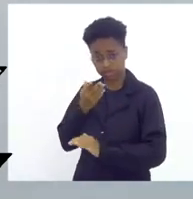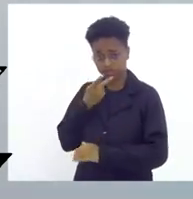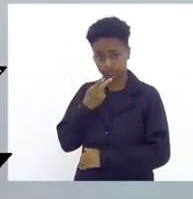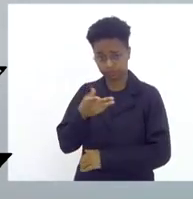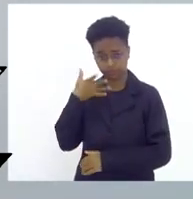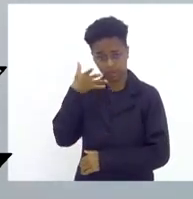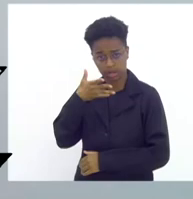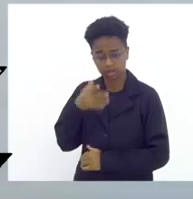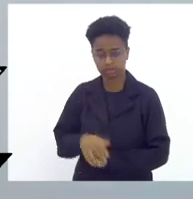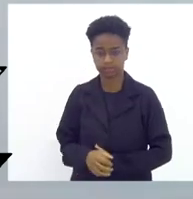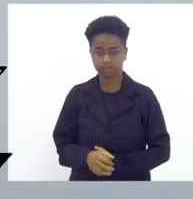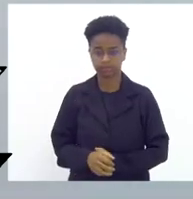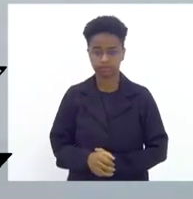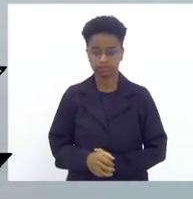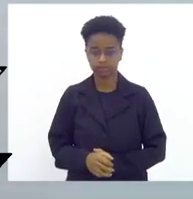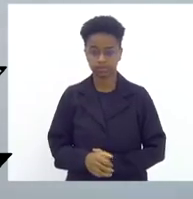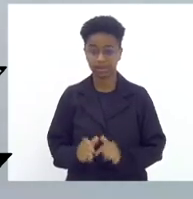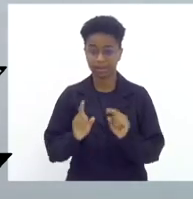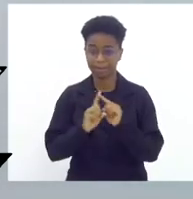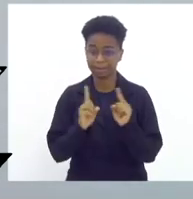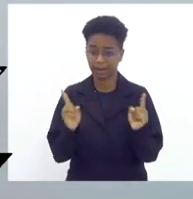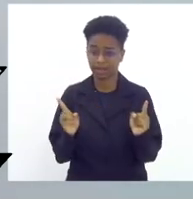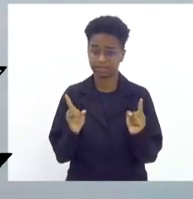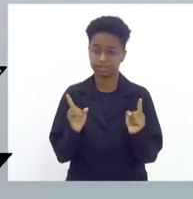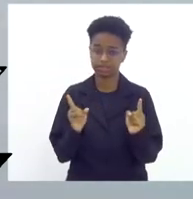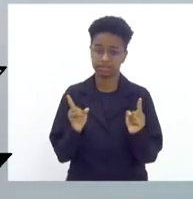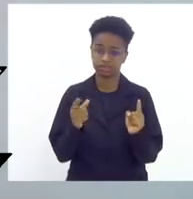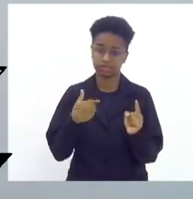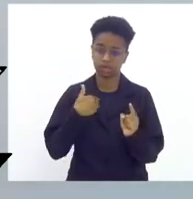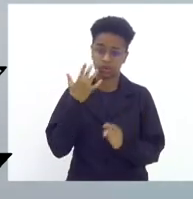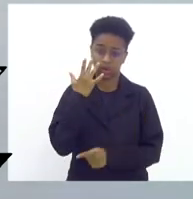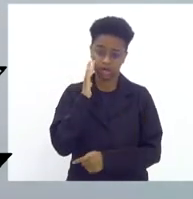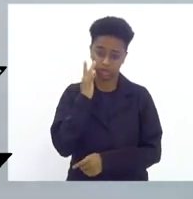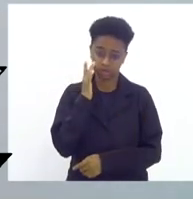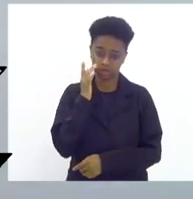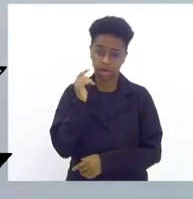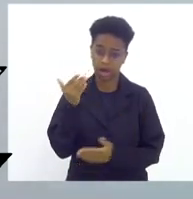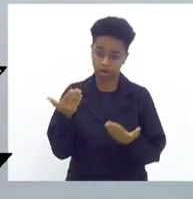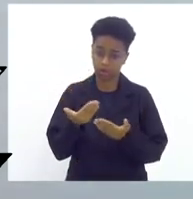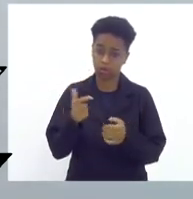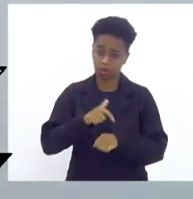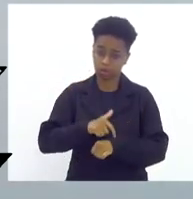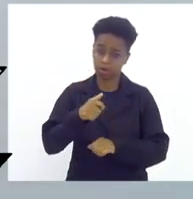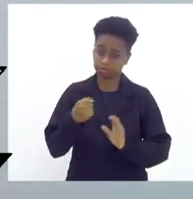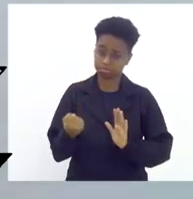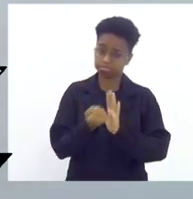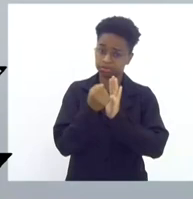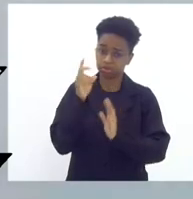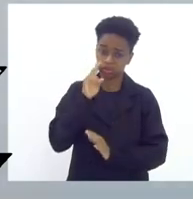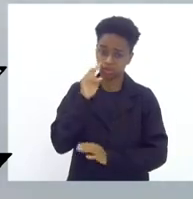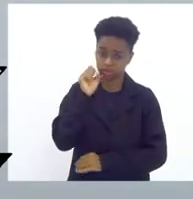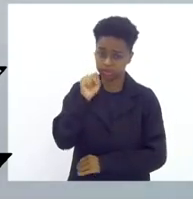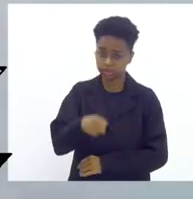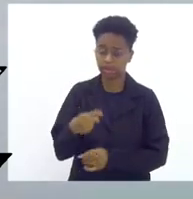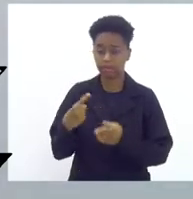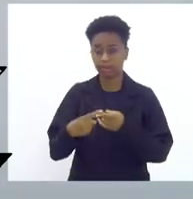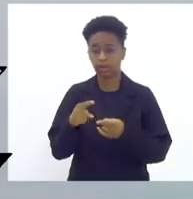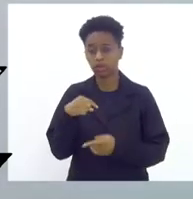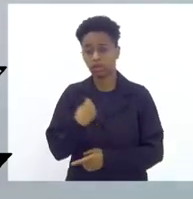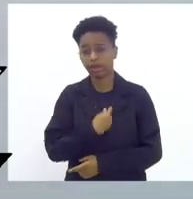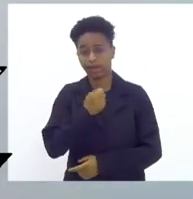fala mas eu acho que é um momento sim histórico já que a gente ainda está falando